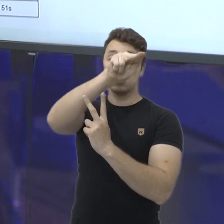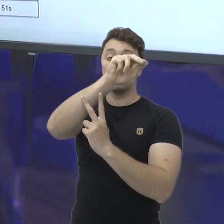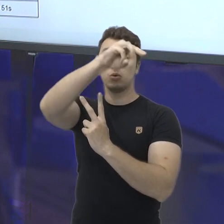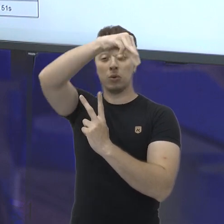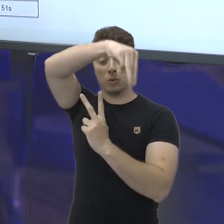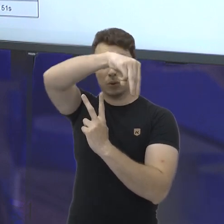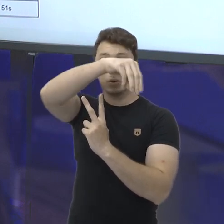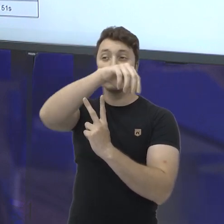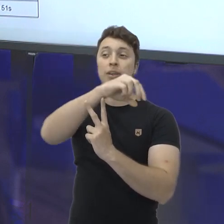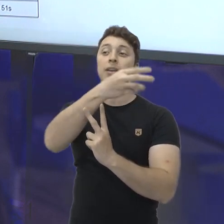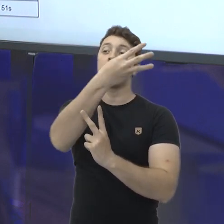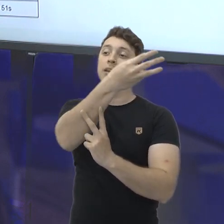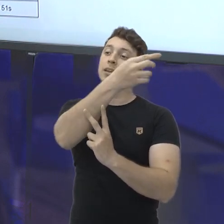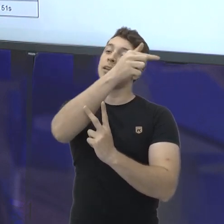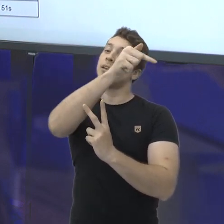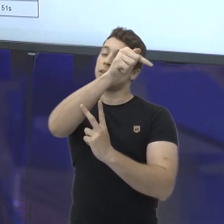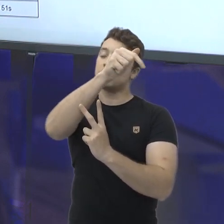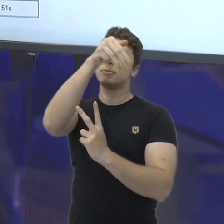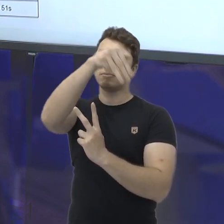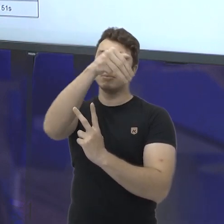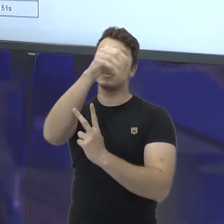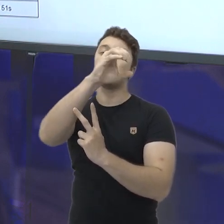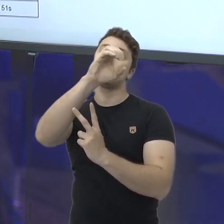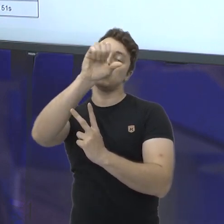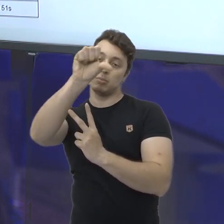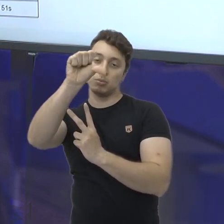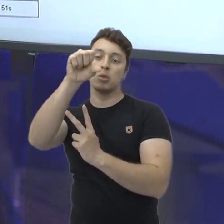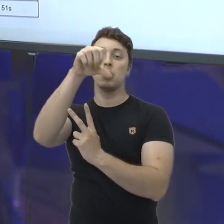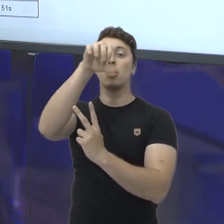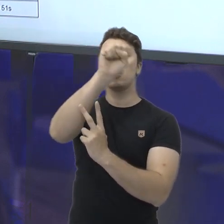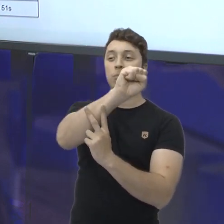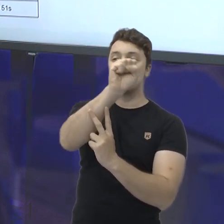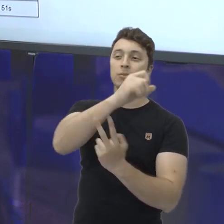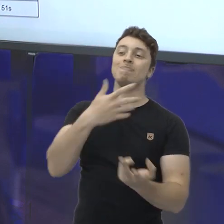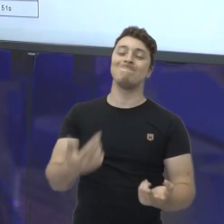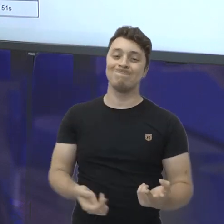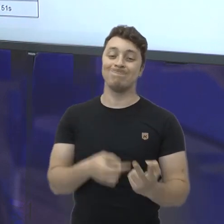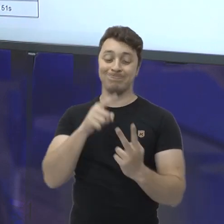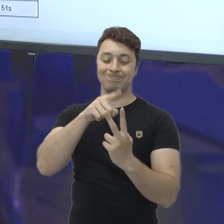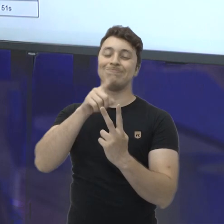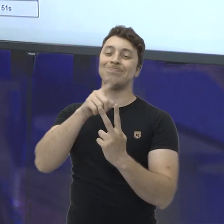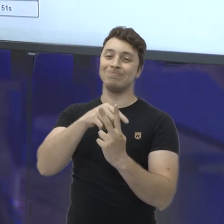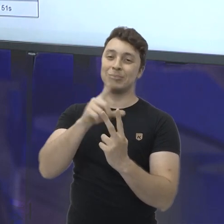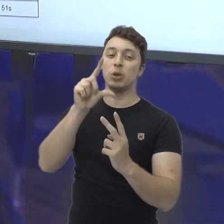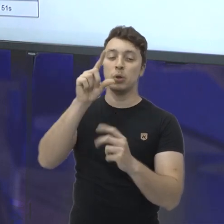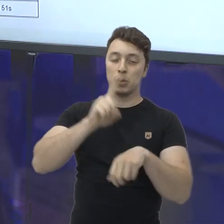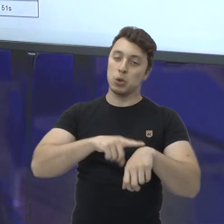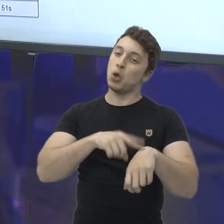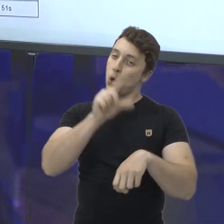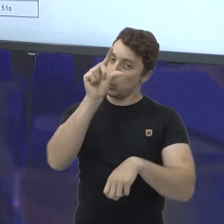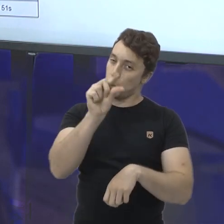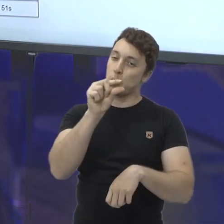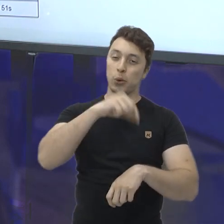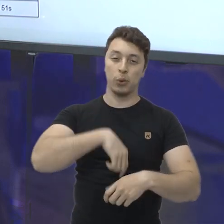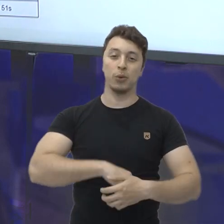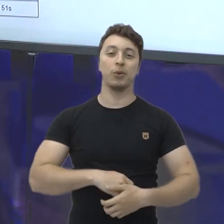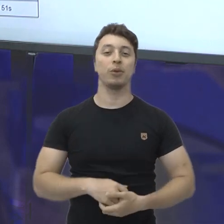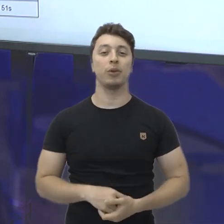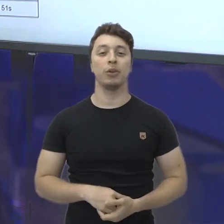37 minutos e 9 segundos. Então, Joaquim fez em menor tempo, ele fez